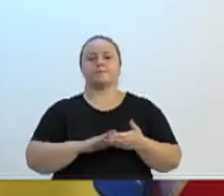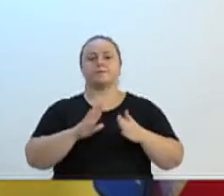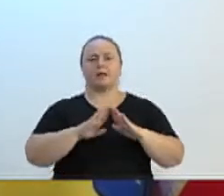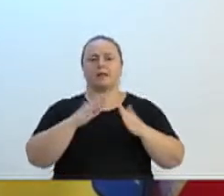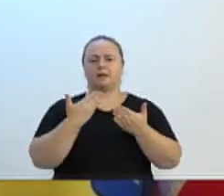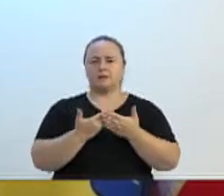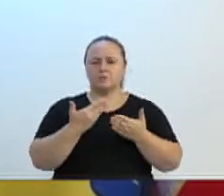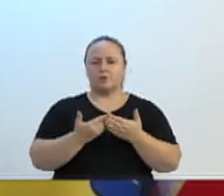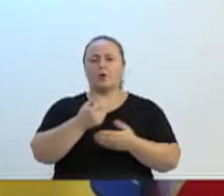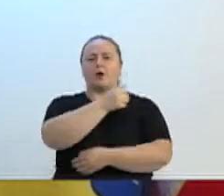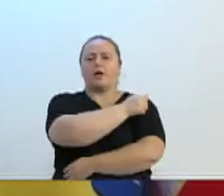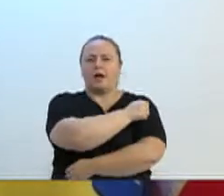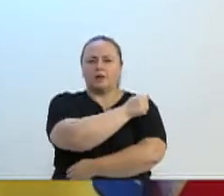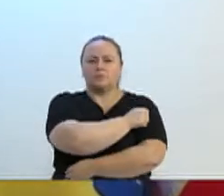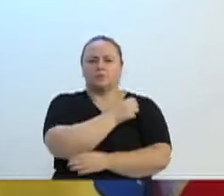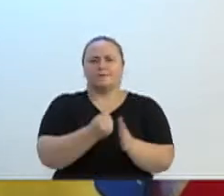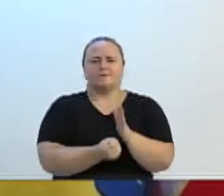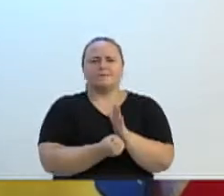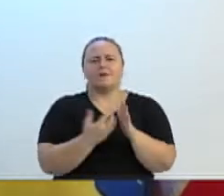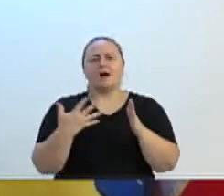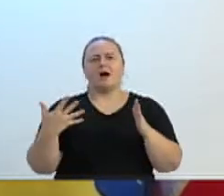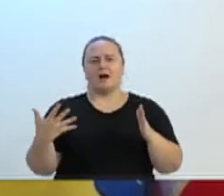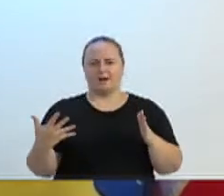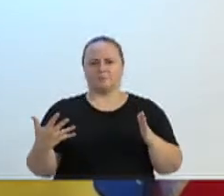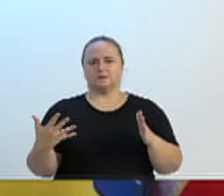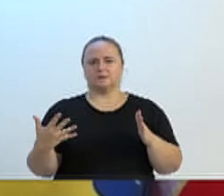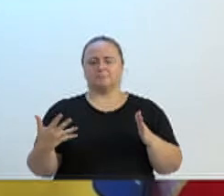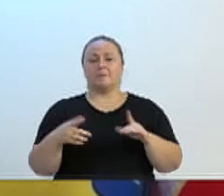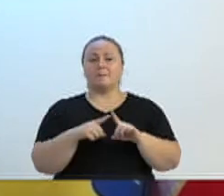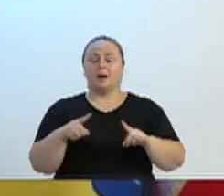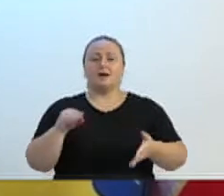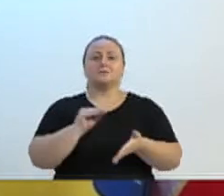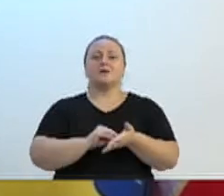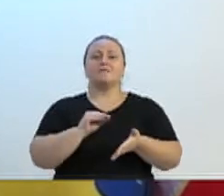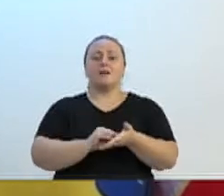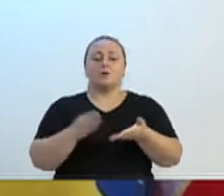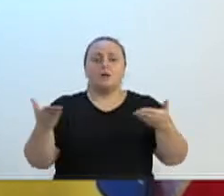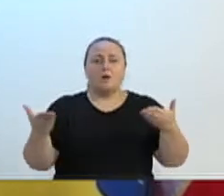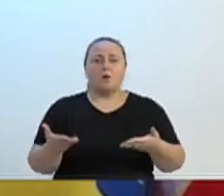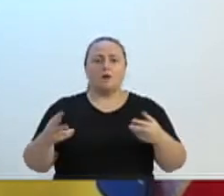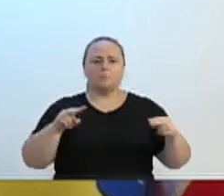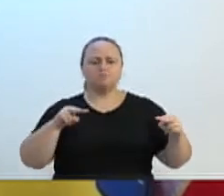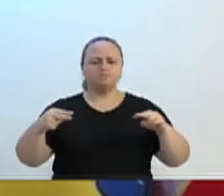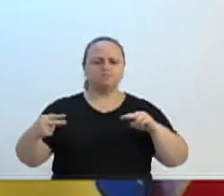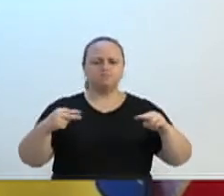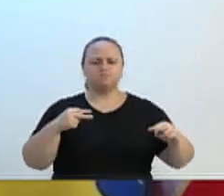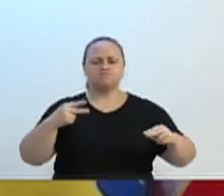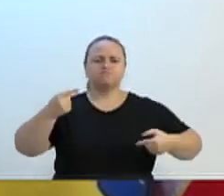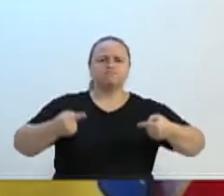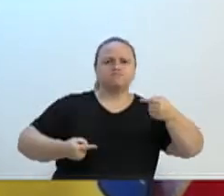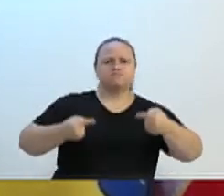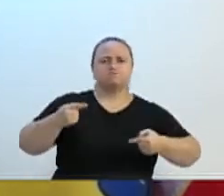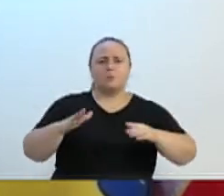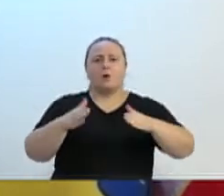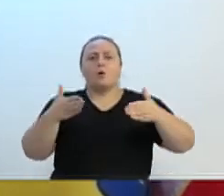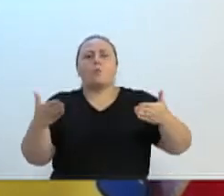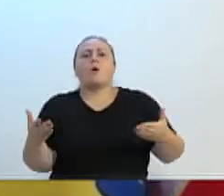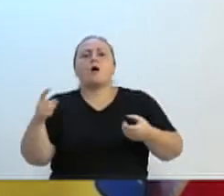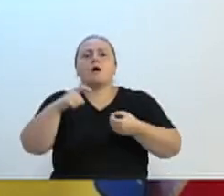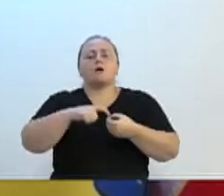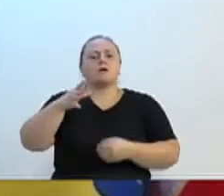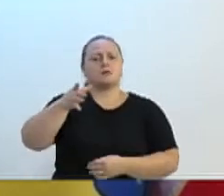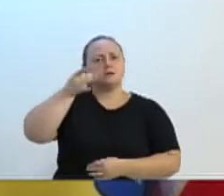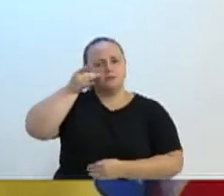e famílias sem a perspectiva de uma discussão efetiva sobre o retorno das aulas